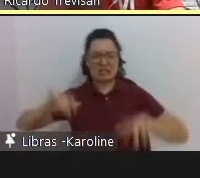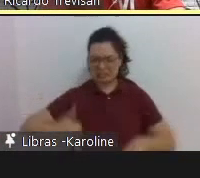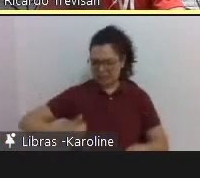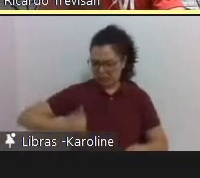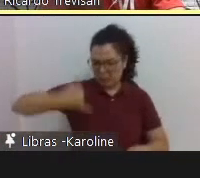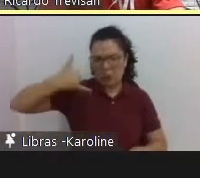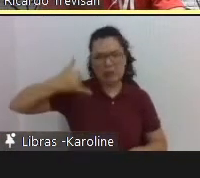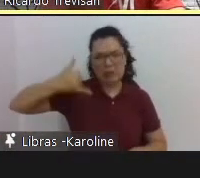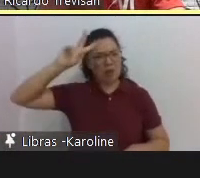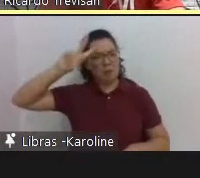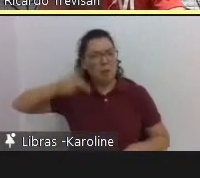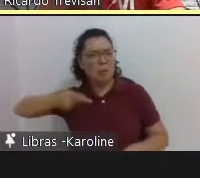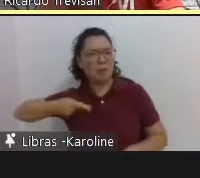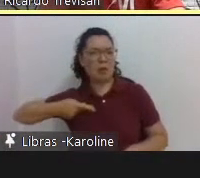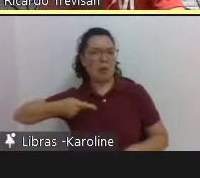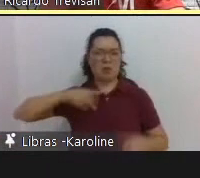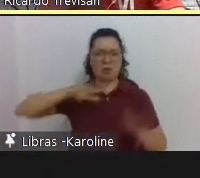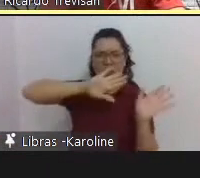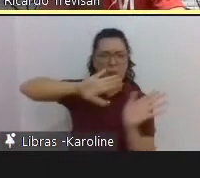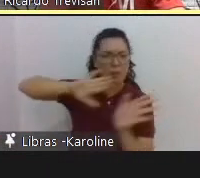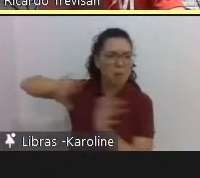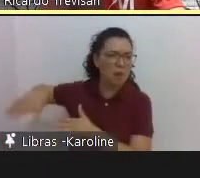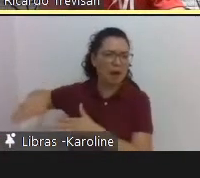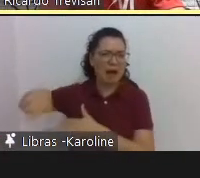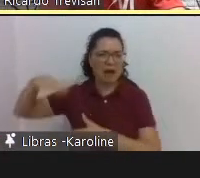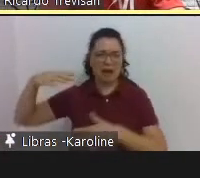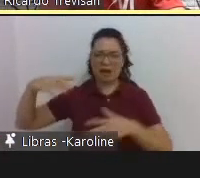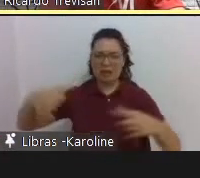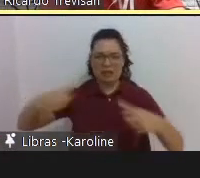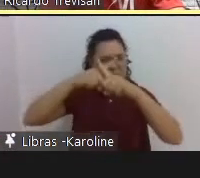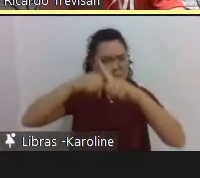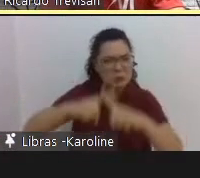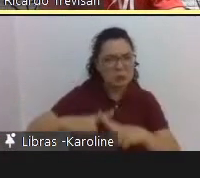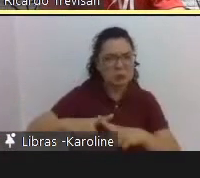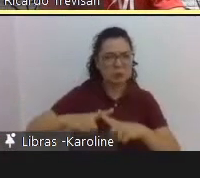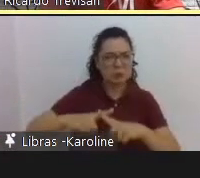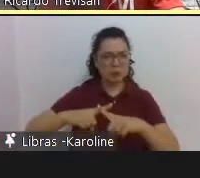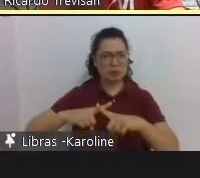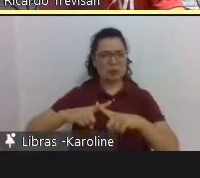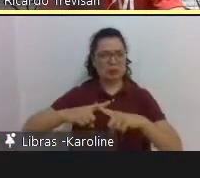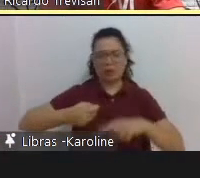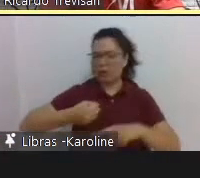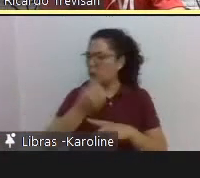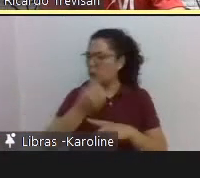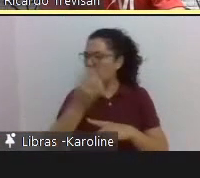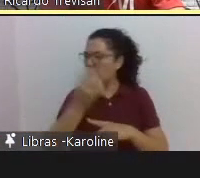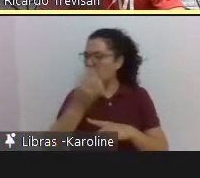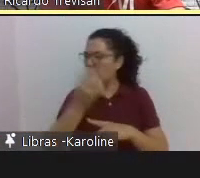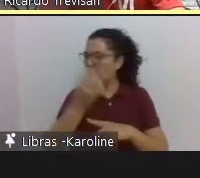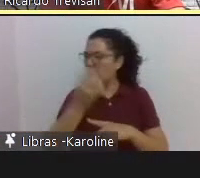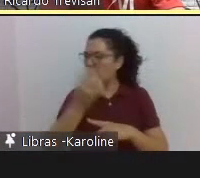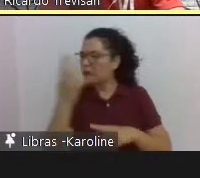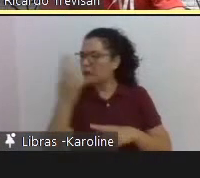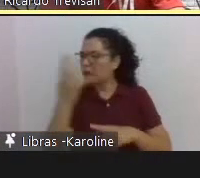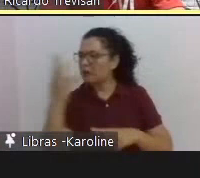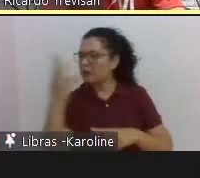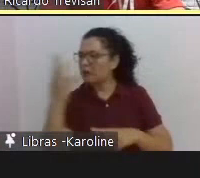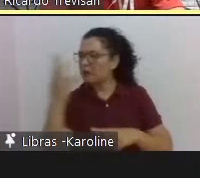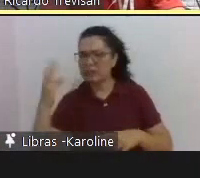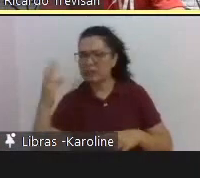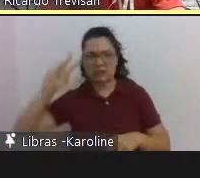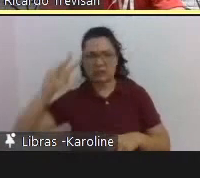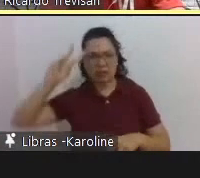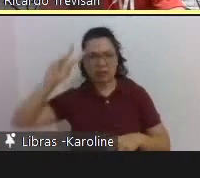momento de deixarmos para trás disputas meritocráticas e quantitativas embasadas por indexadores avaliativos,